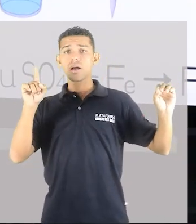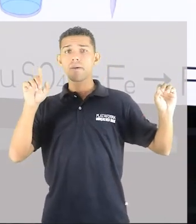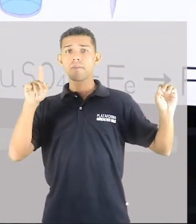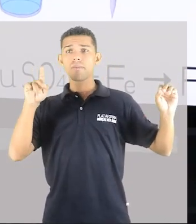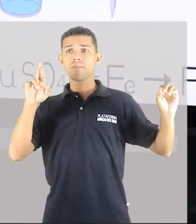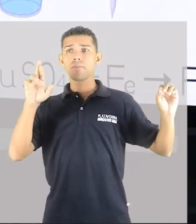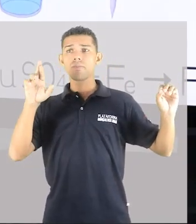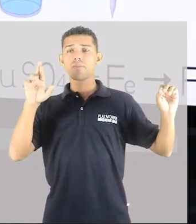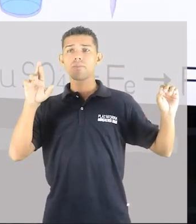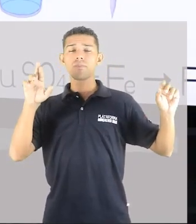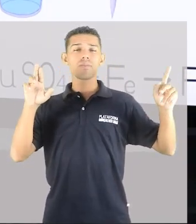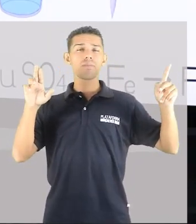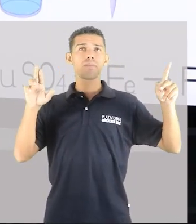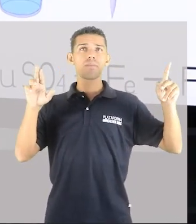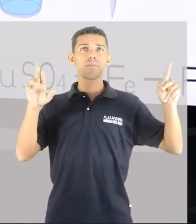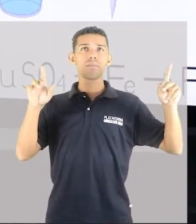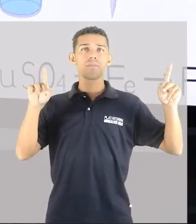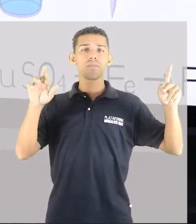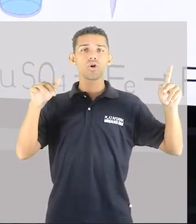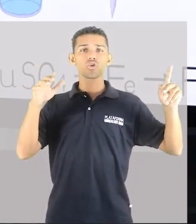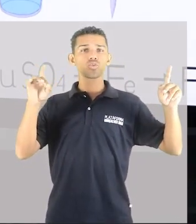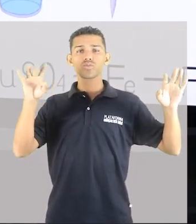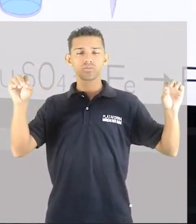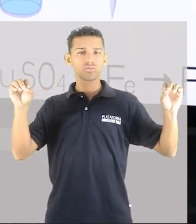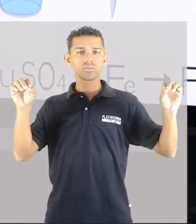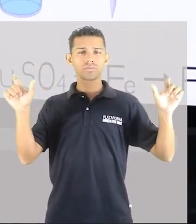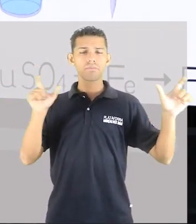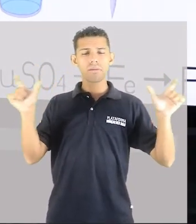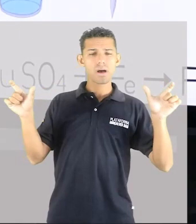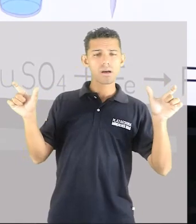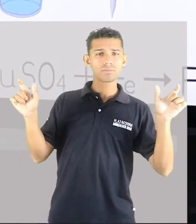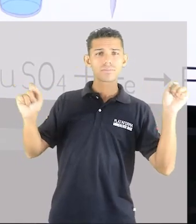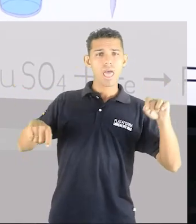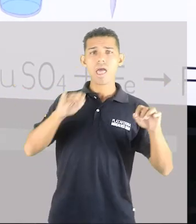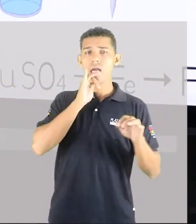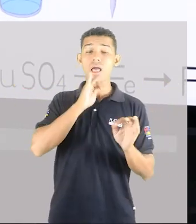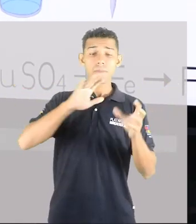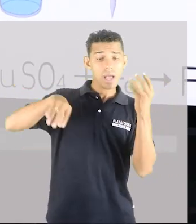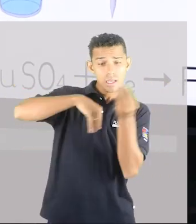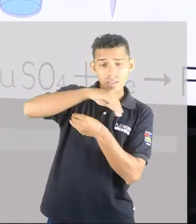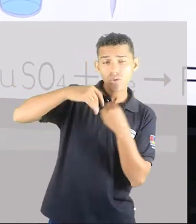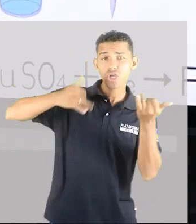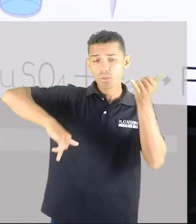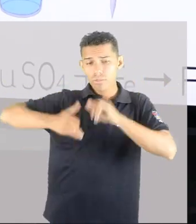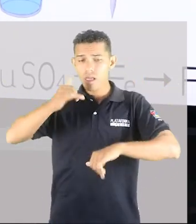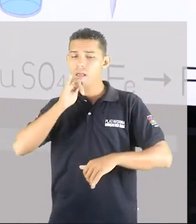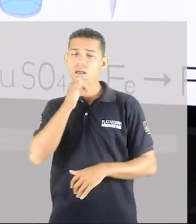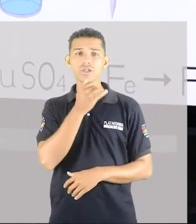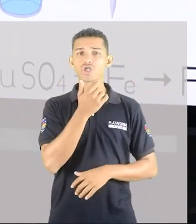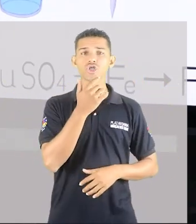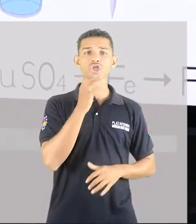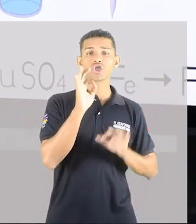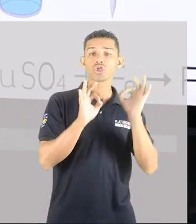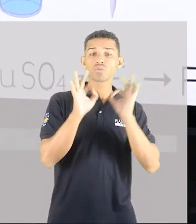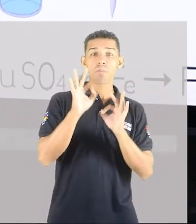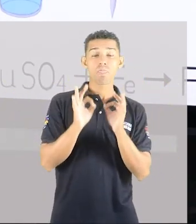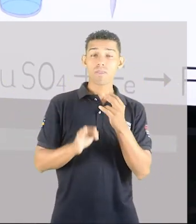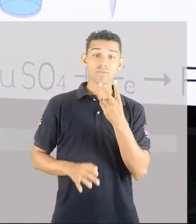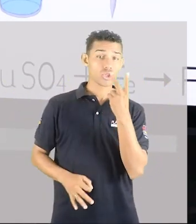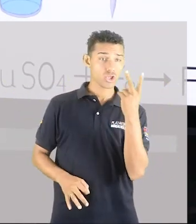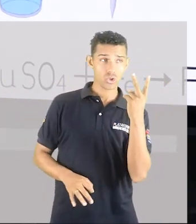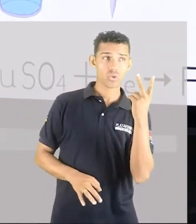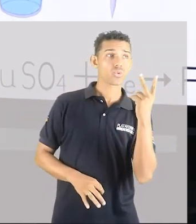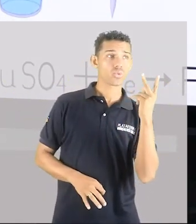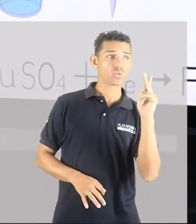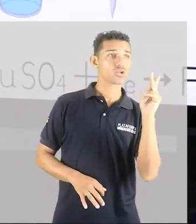química, ela nada mais é que uma reorganização dos teus átomos. É organizar o que você tem de outro jeito. Então, se eu tenho 2 hidrogênios de um lado,